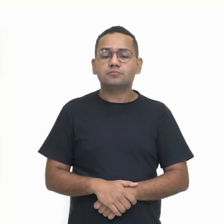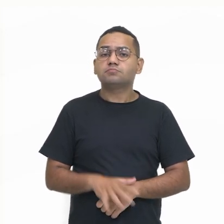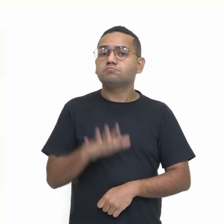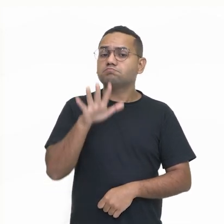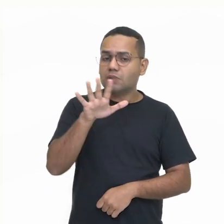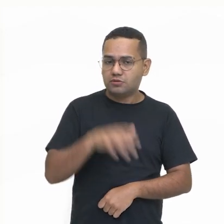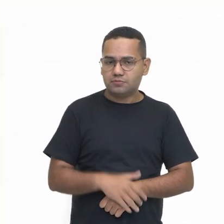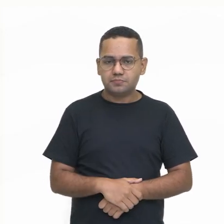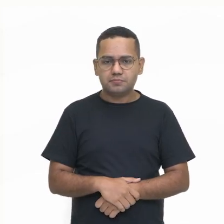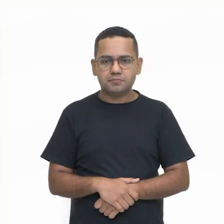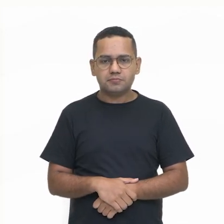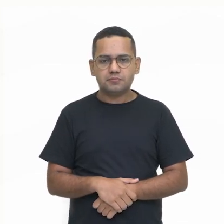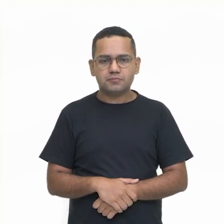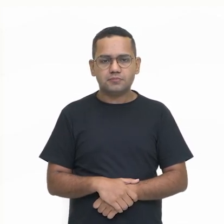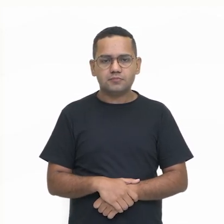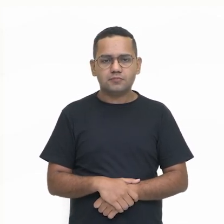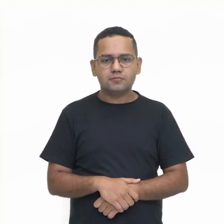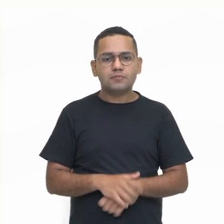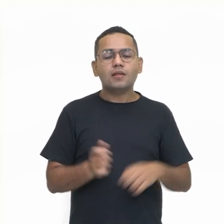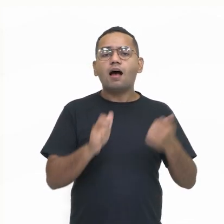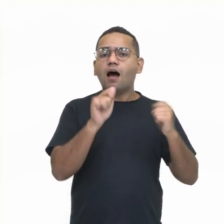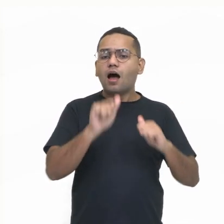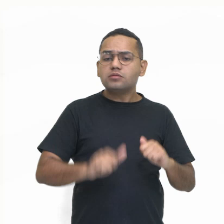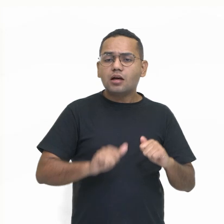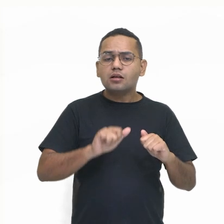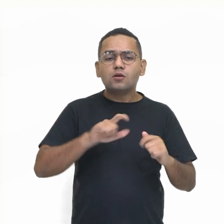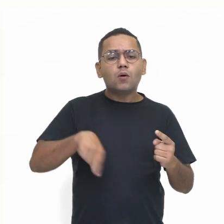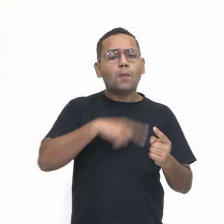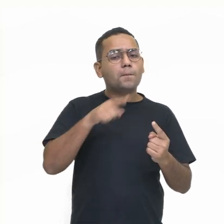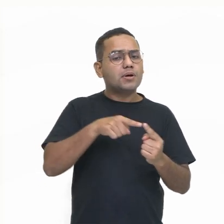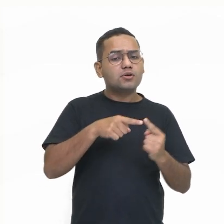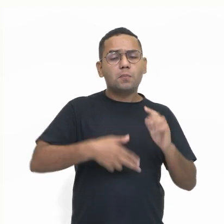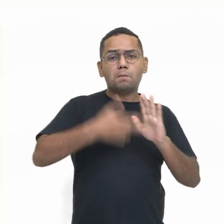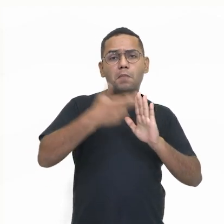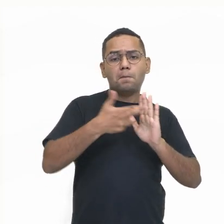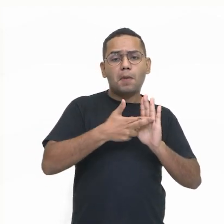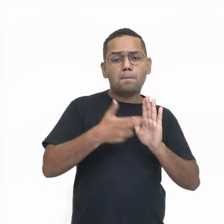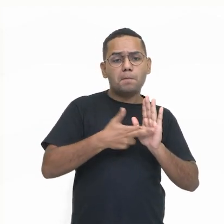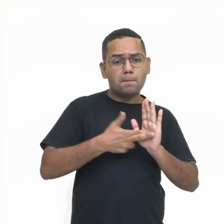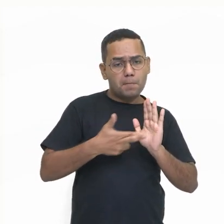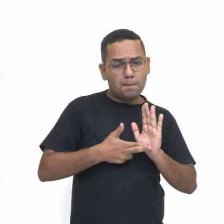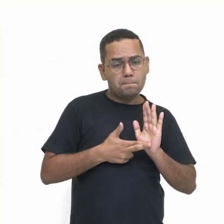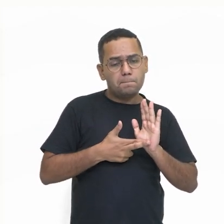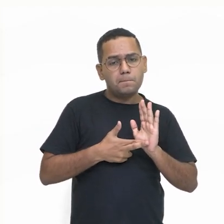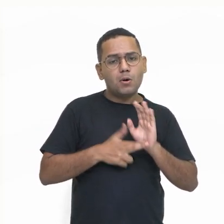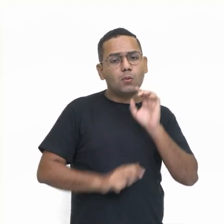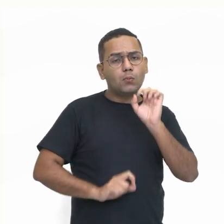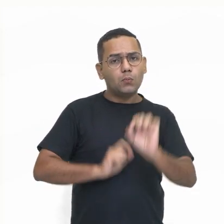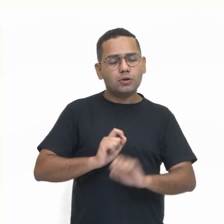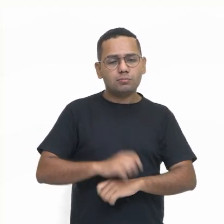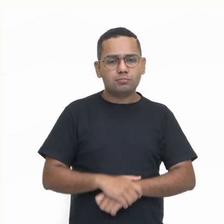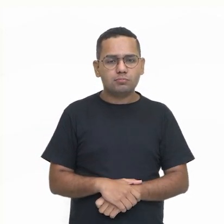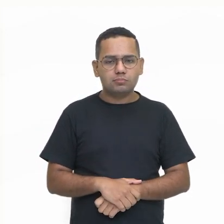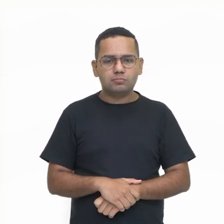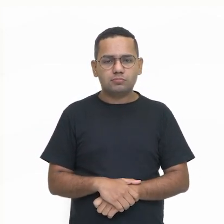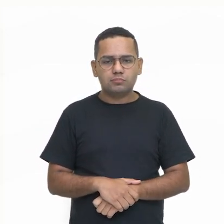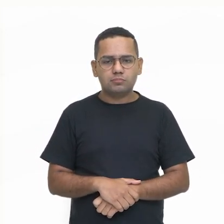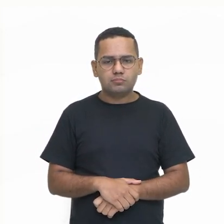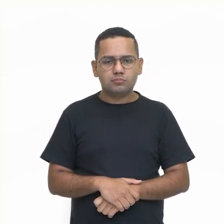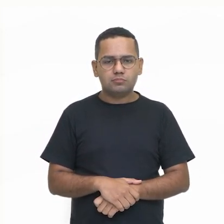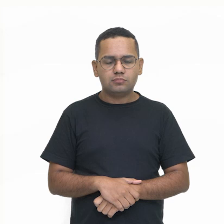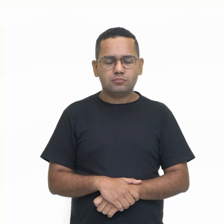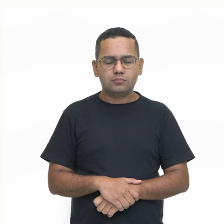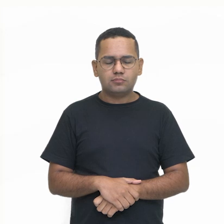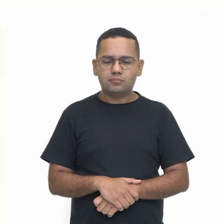das normas, tá? E, consequentemente, do direito, em produzir